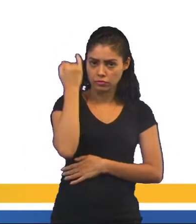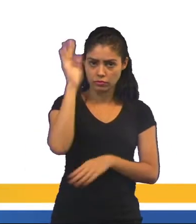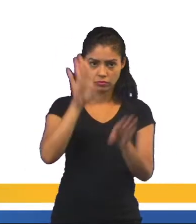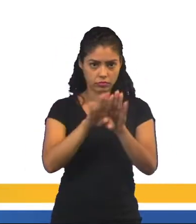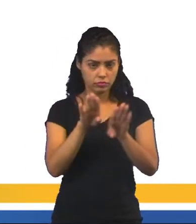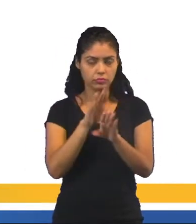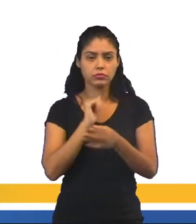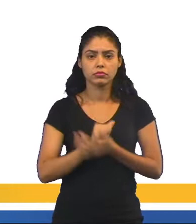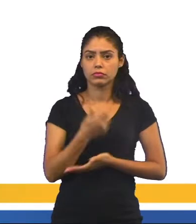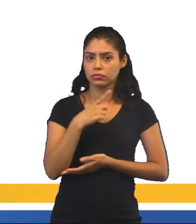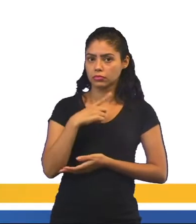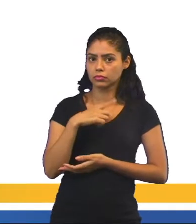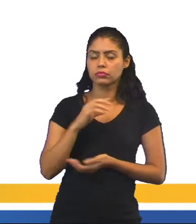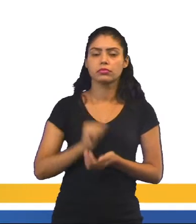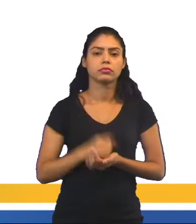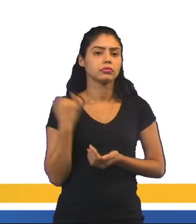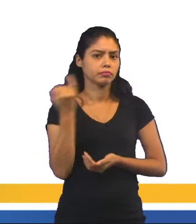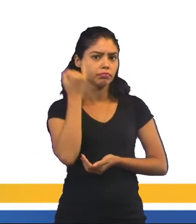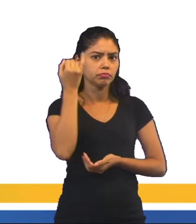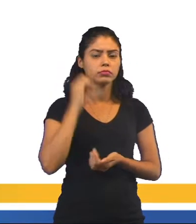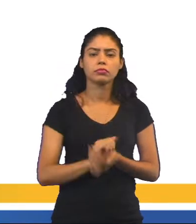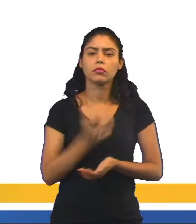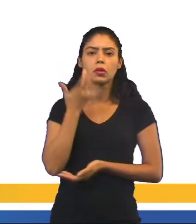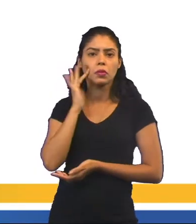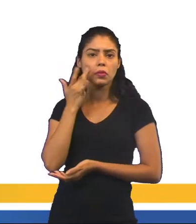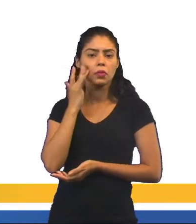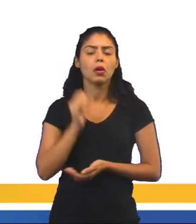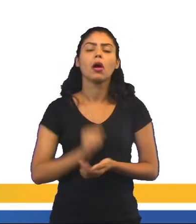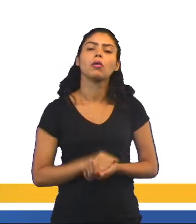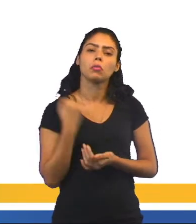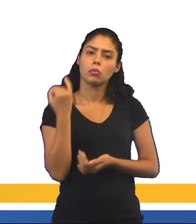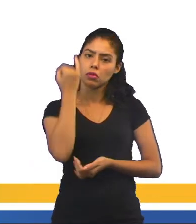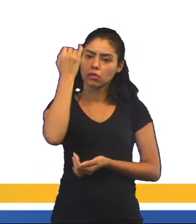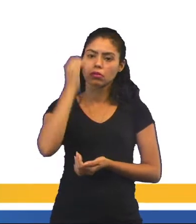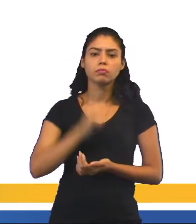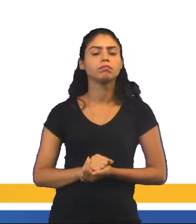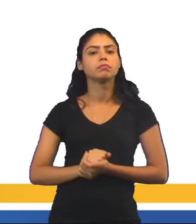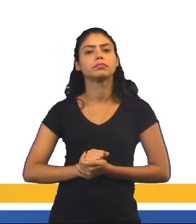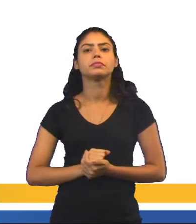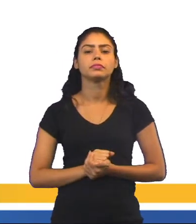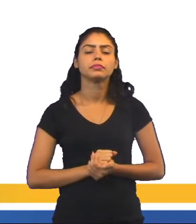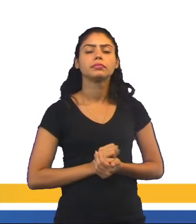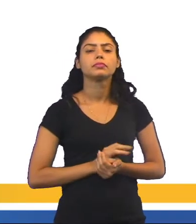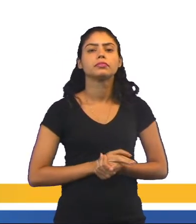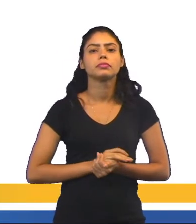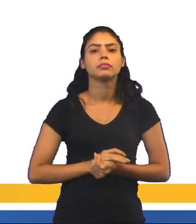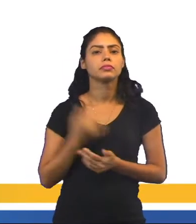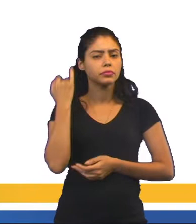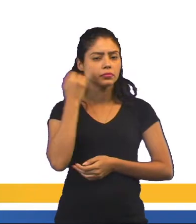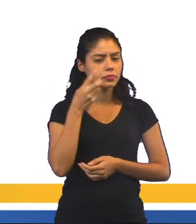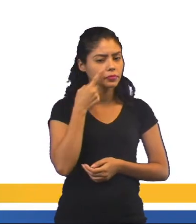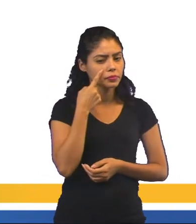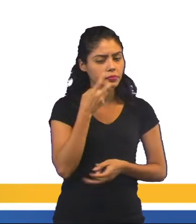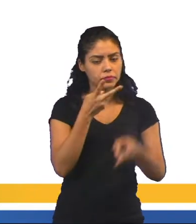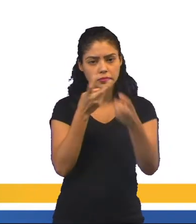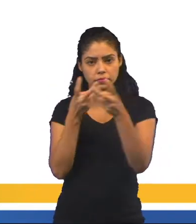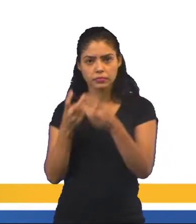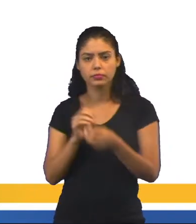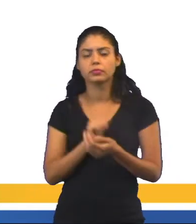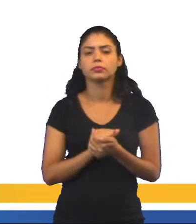também, Amapá, que tem minérios importantes como o ouro, principalmente, né? Então, Então é importante a gente analisar esse mapa